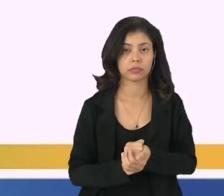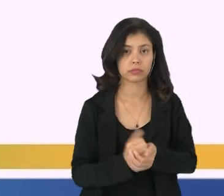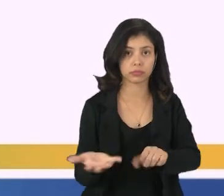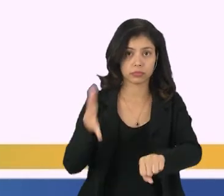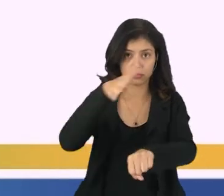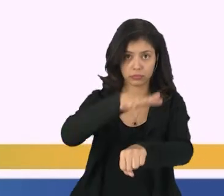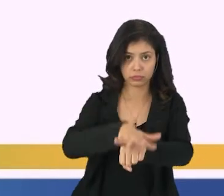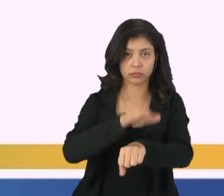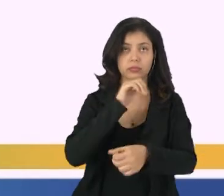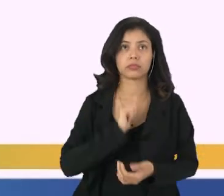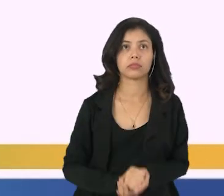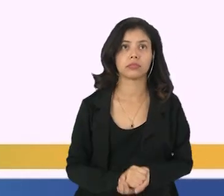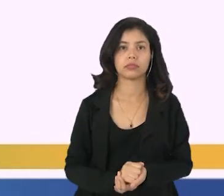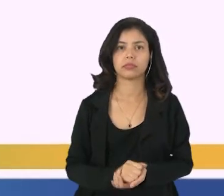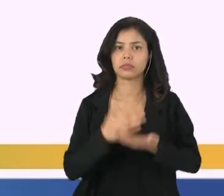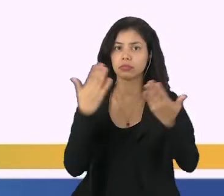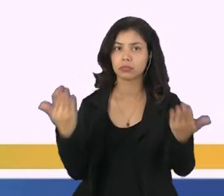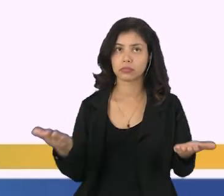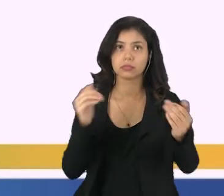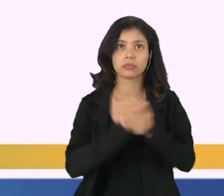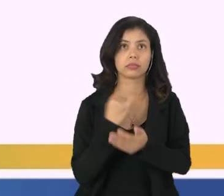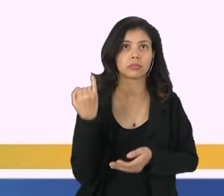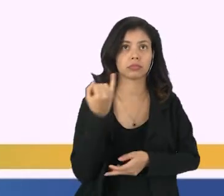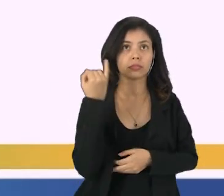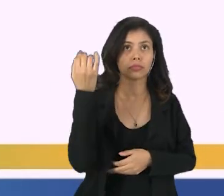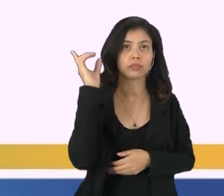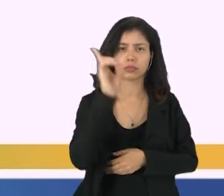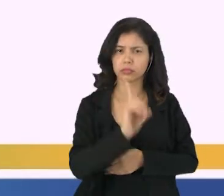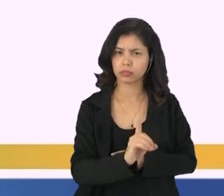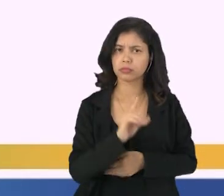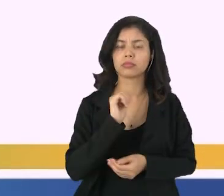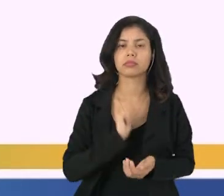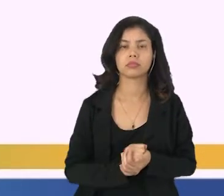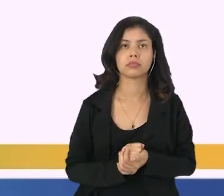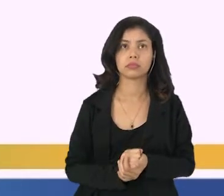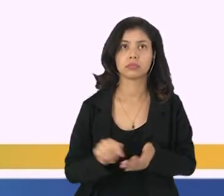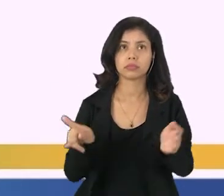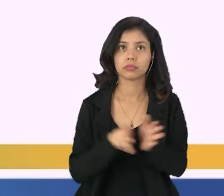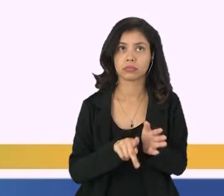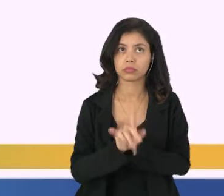tá? Pessoal, entre os principais deveres, então,